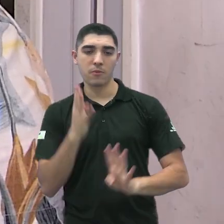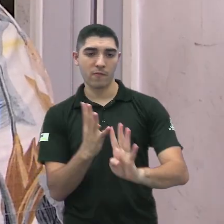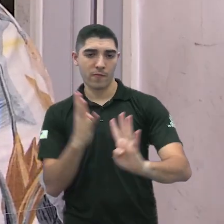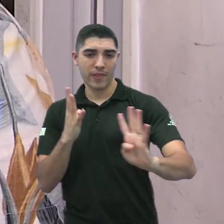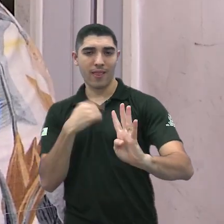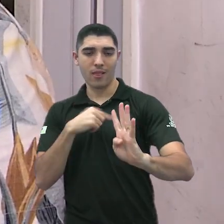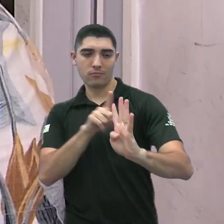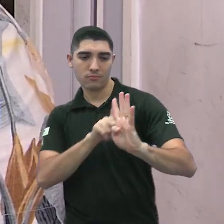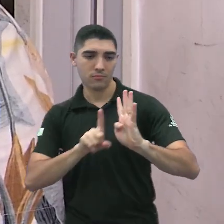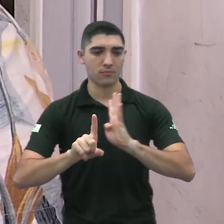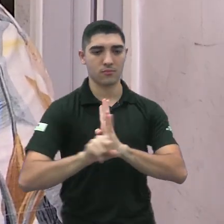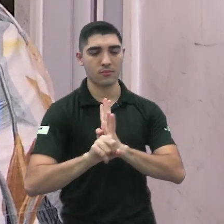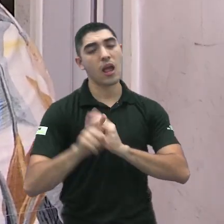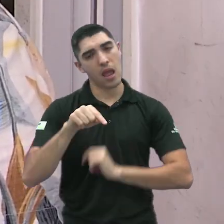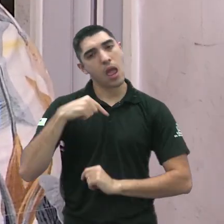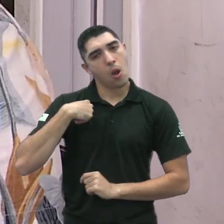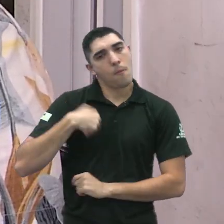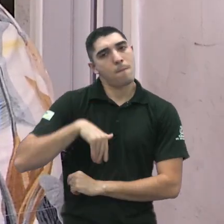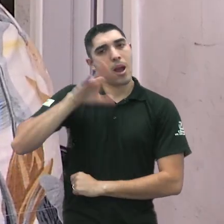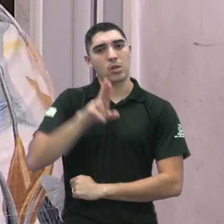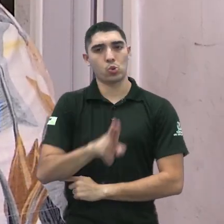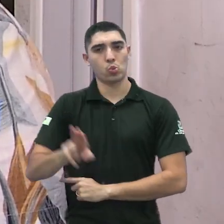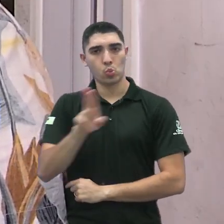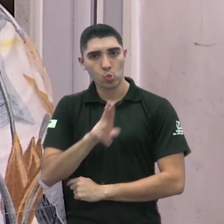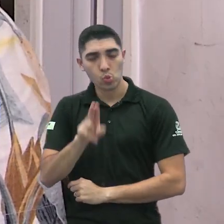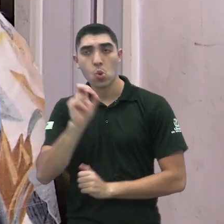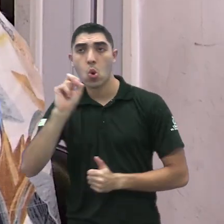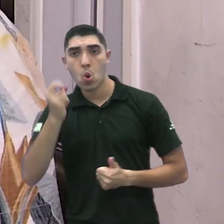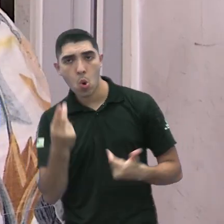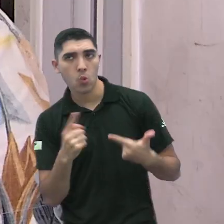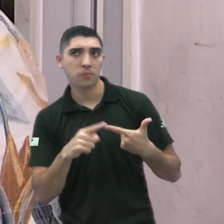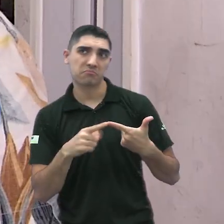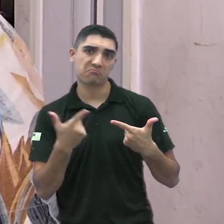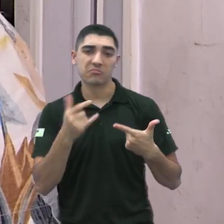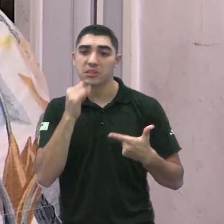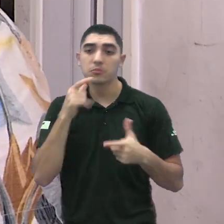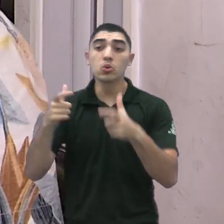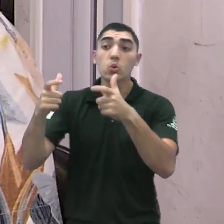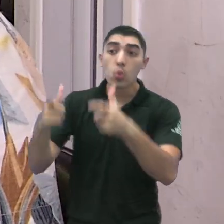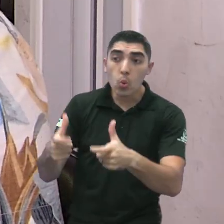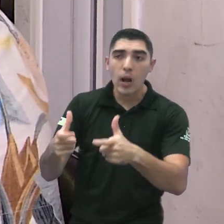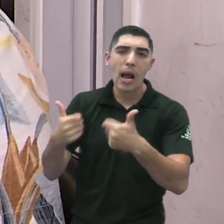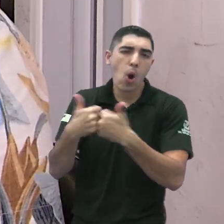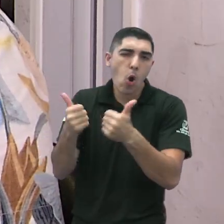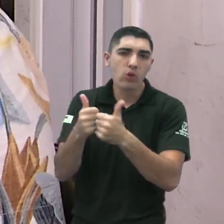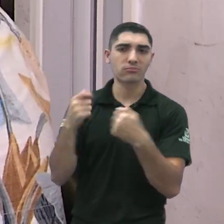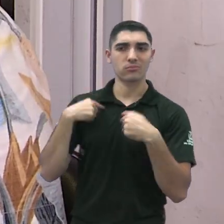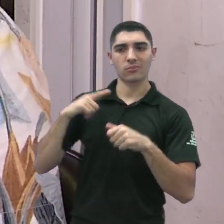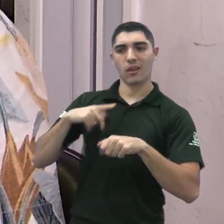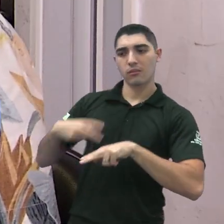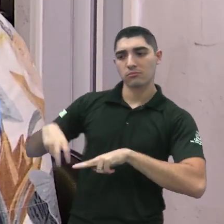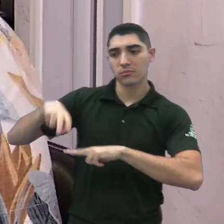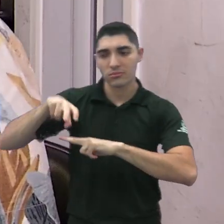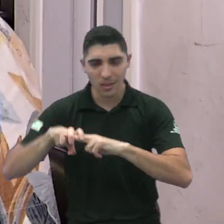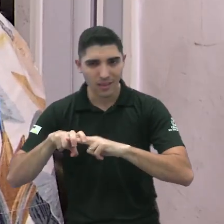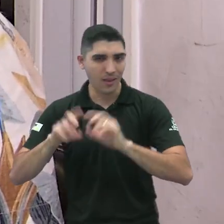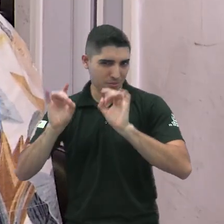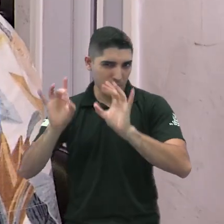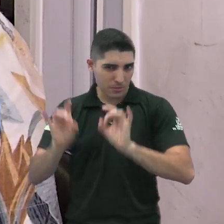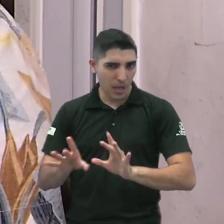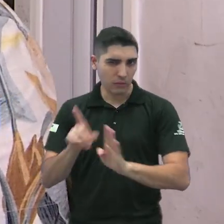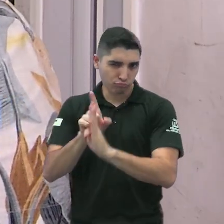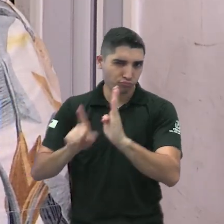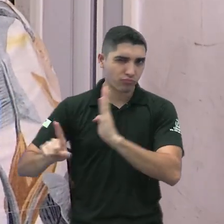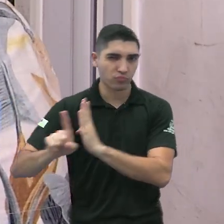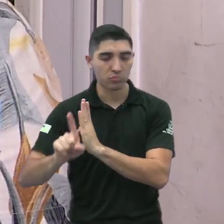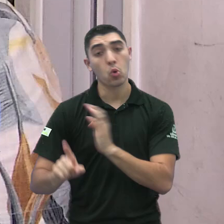preferencial. É o único que eu acabo utilizando mais, ou lugar preferencial em ônibus, ou coisa assim, ou para poder